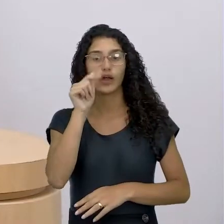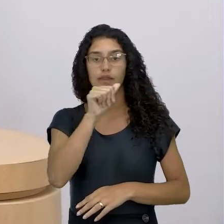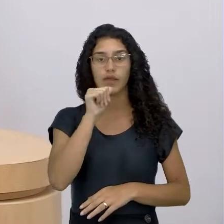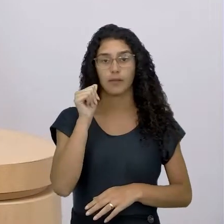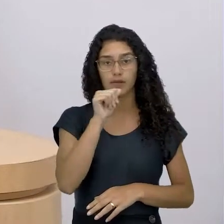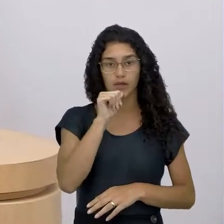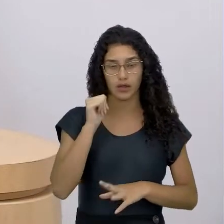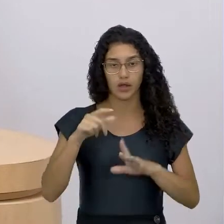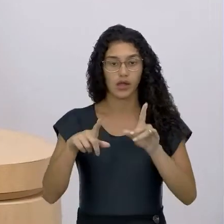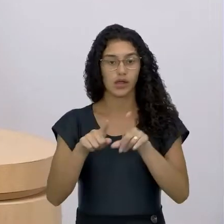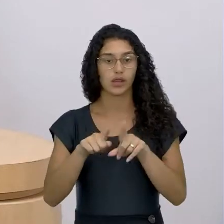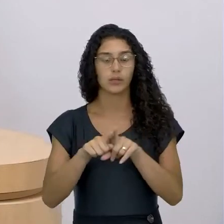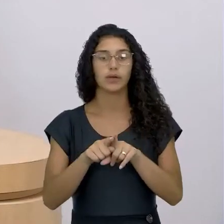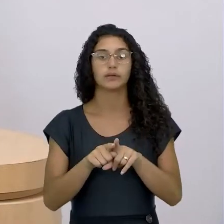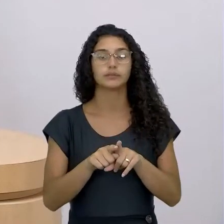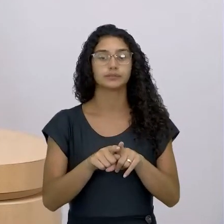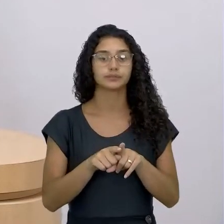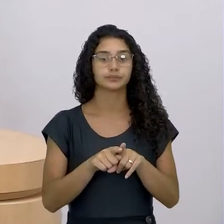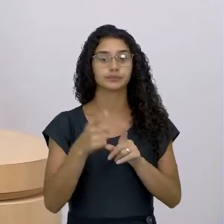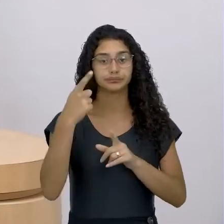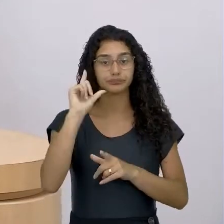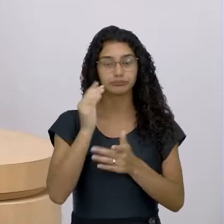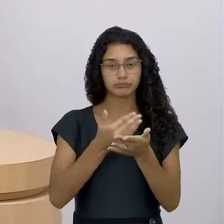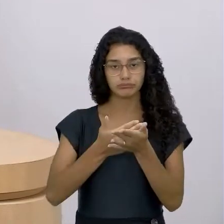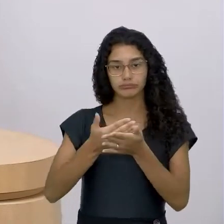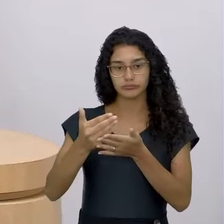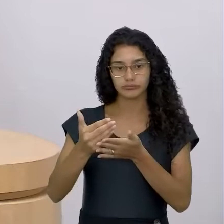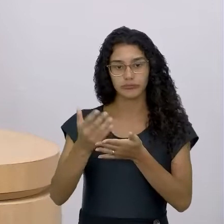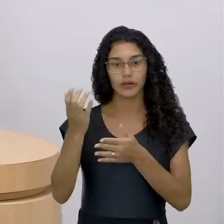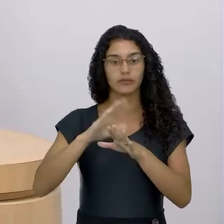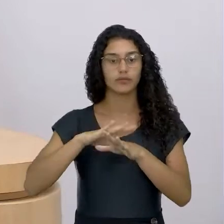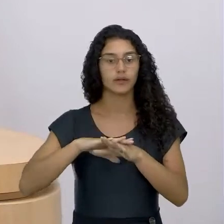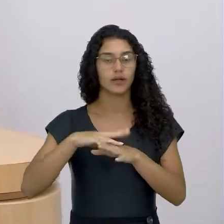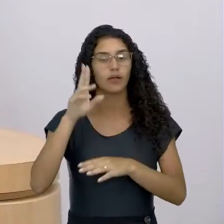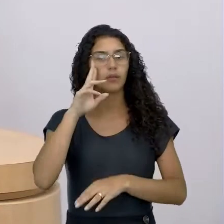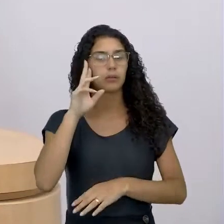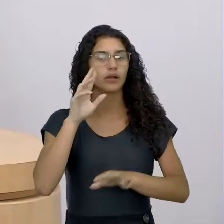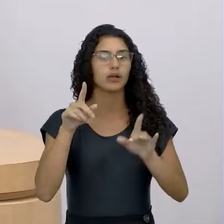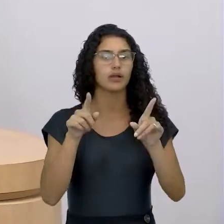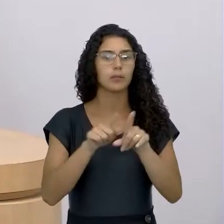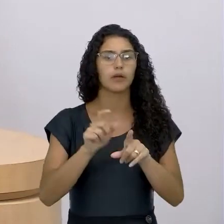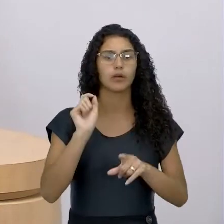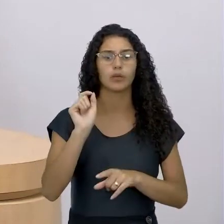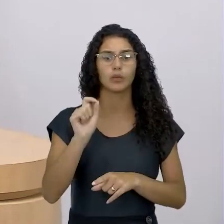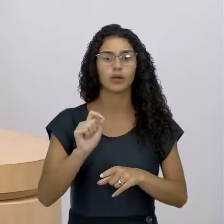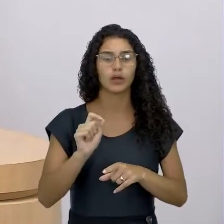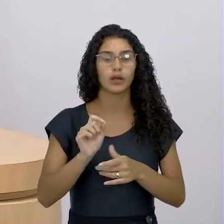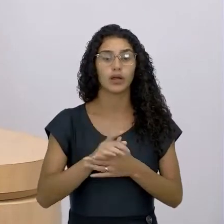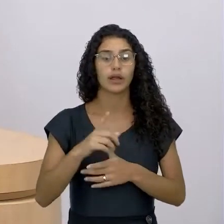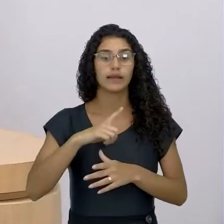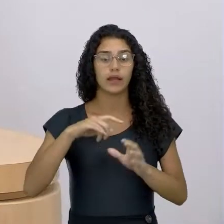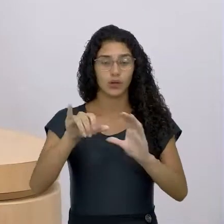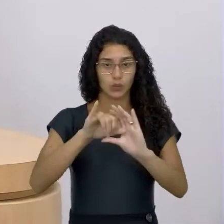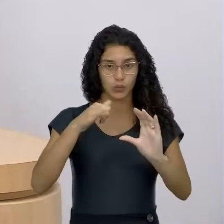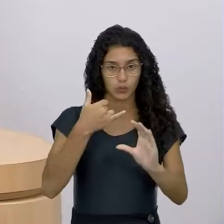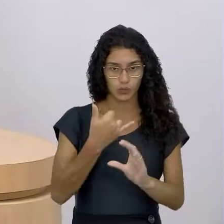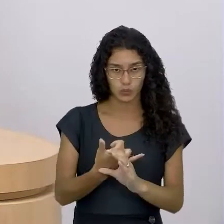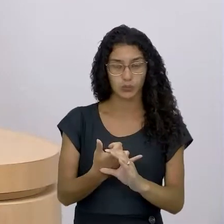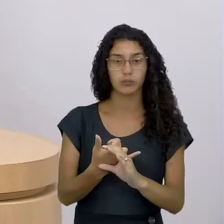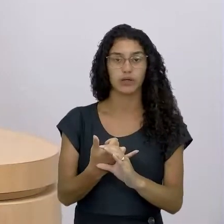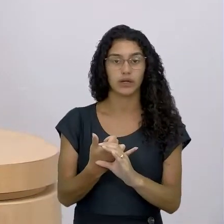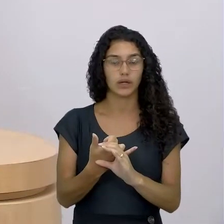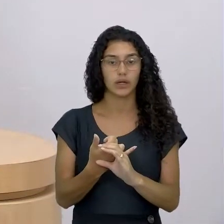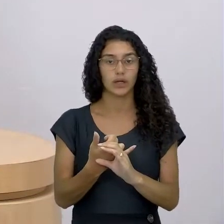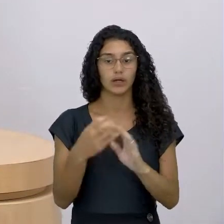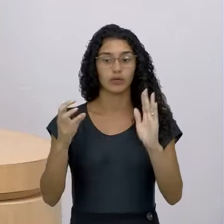e Bianca e também, antes de começar, eu vou fazer o lembrete de que no canal do YouTube